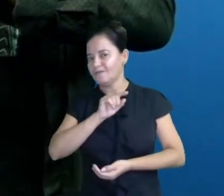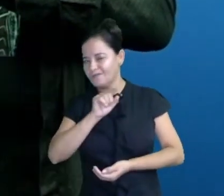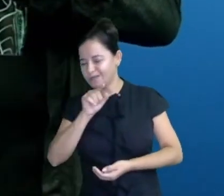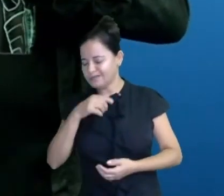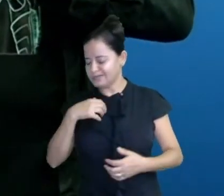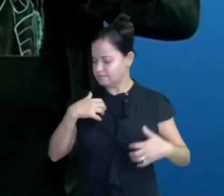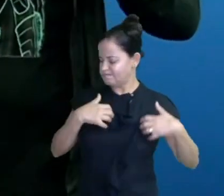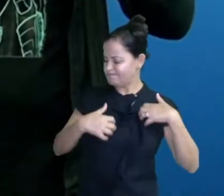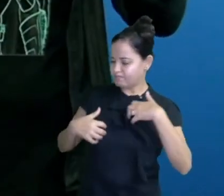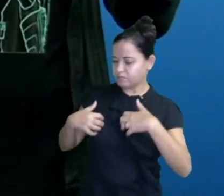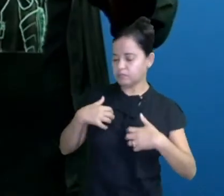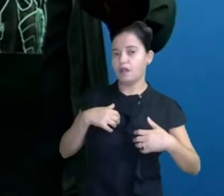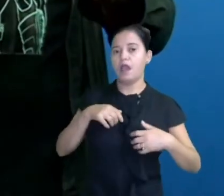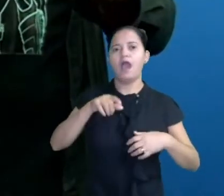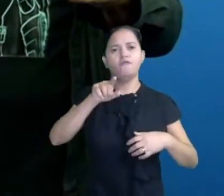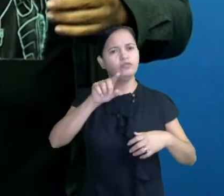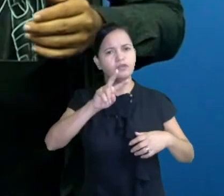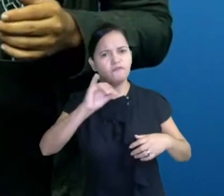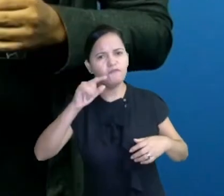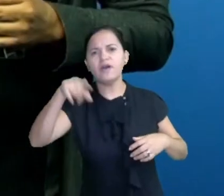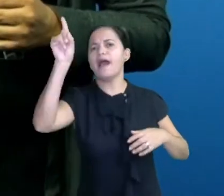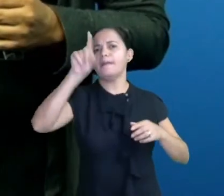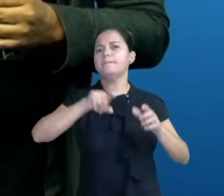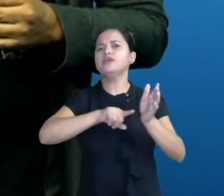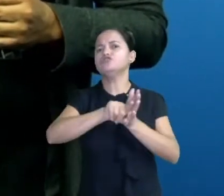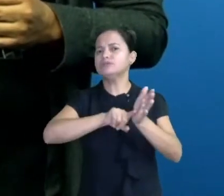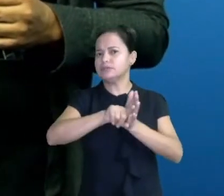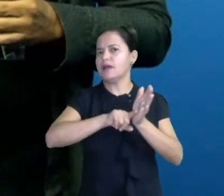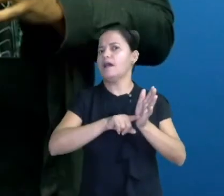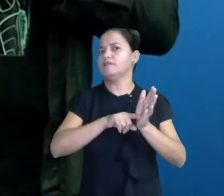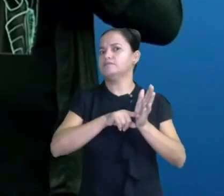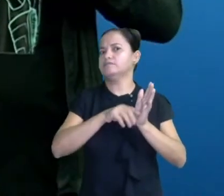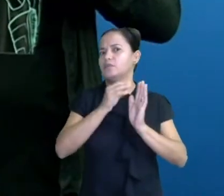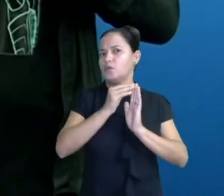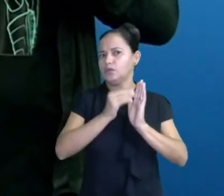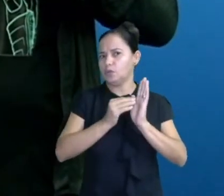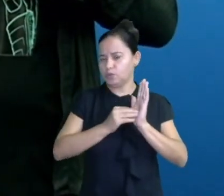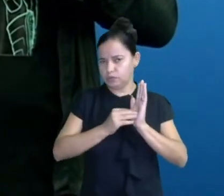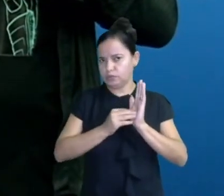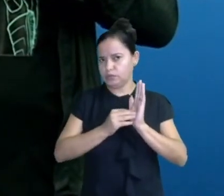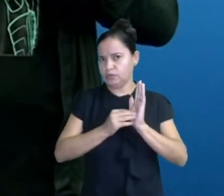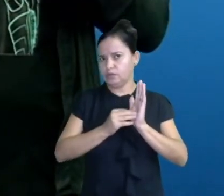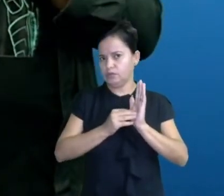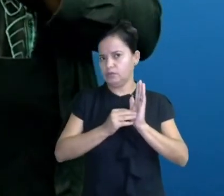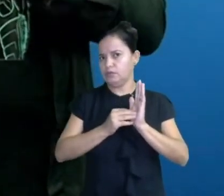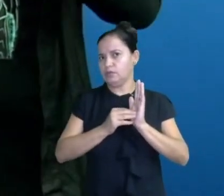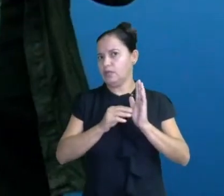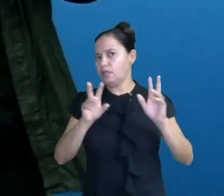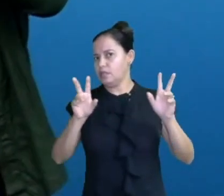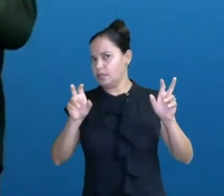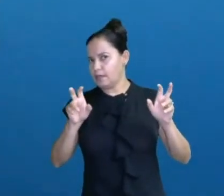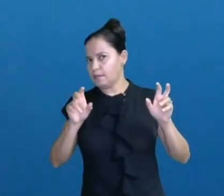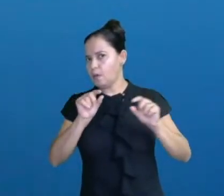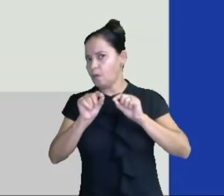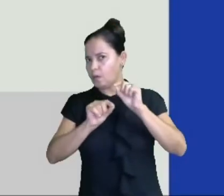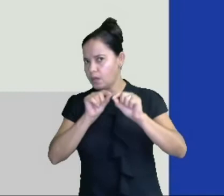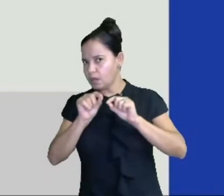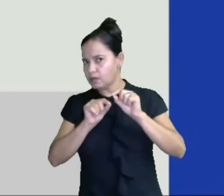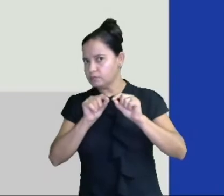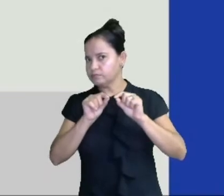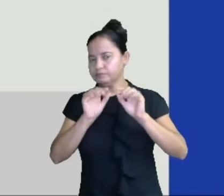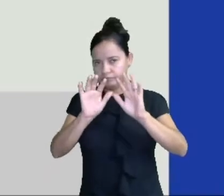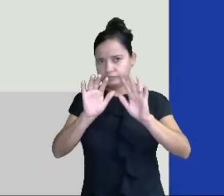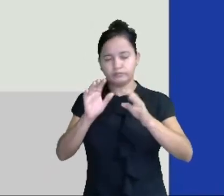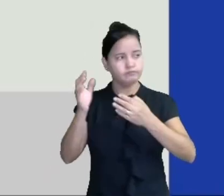uma inquietação e você possa pesquisar muito mais sobre esse assunto, tá? Esse questionamento ele é importante. Preste